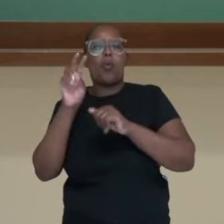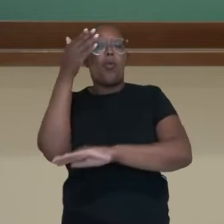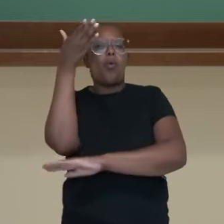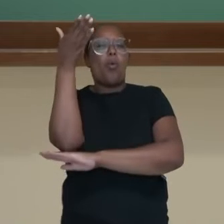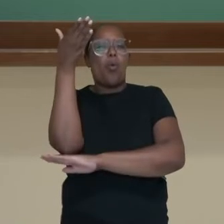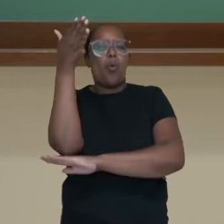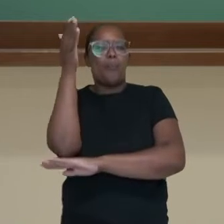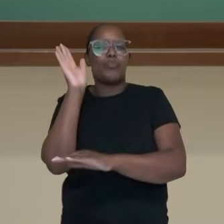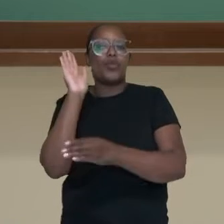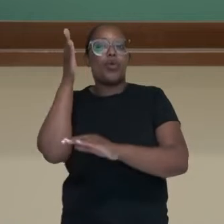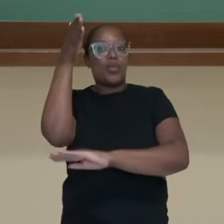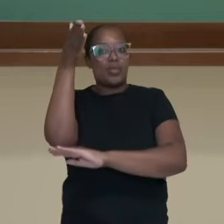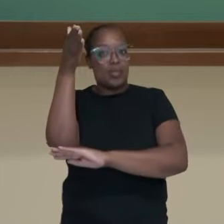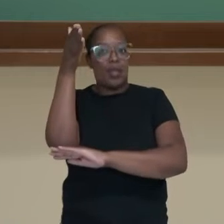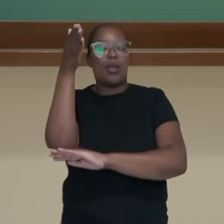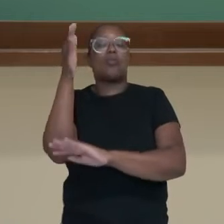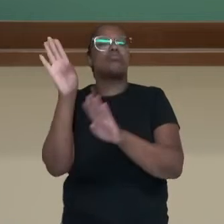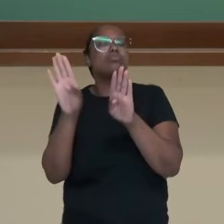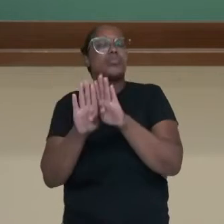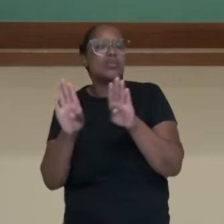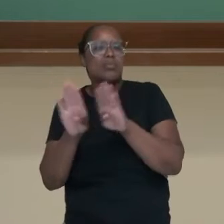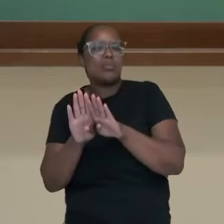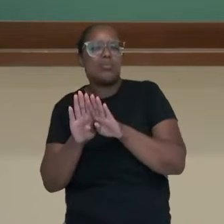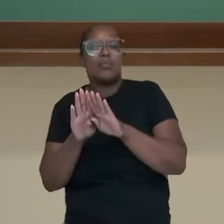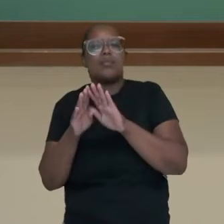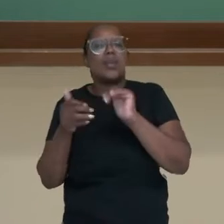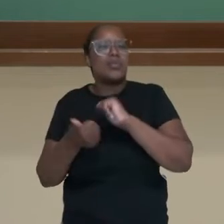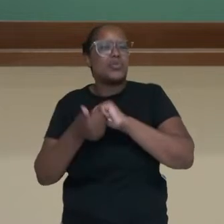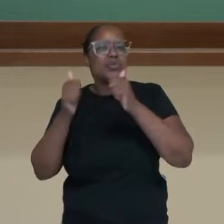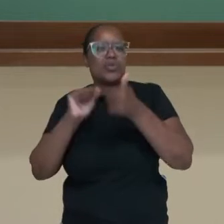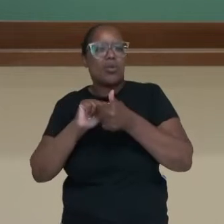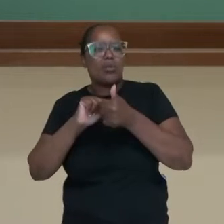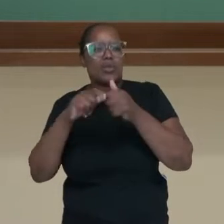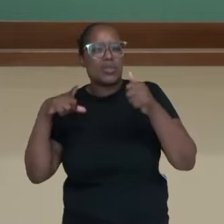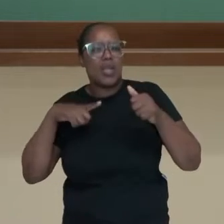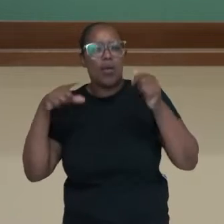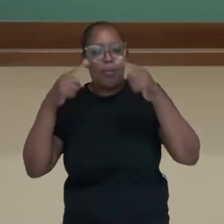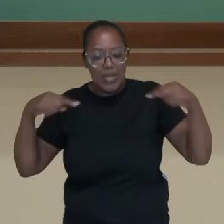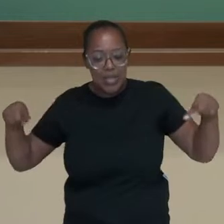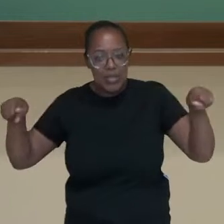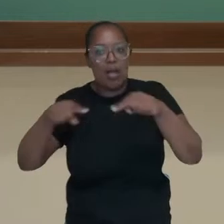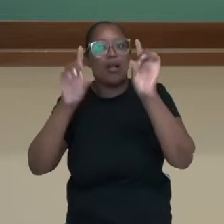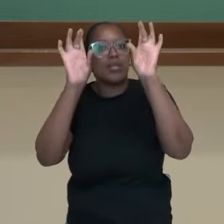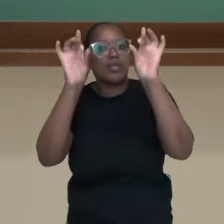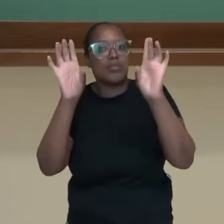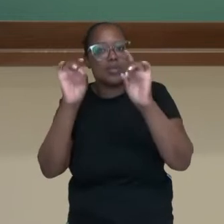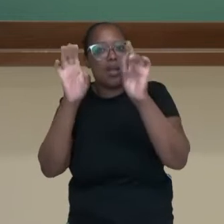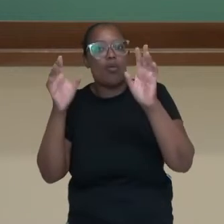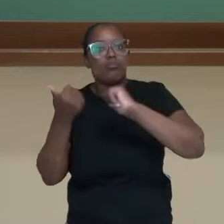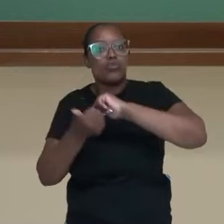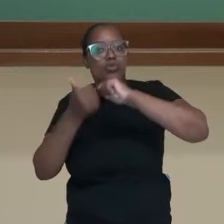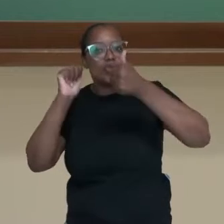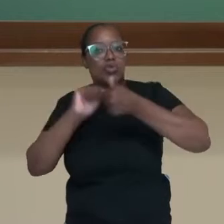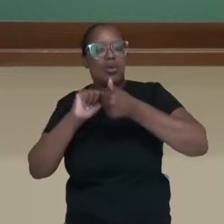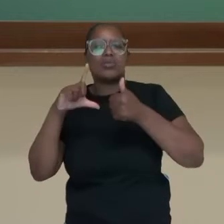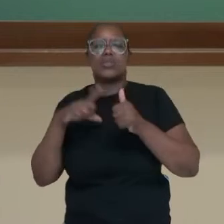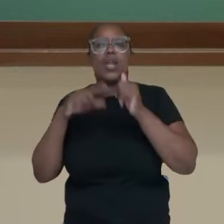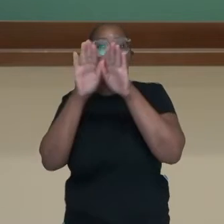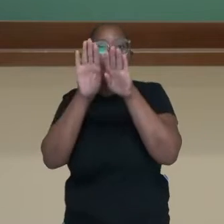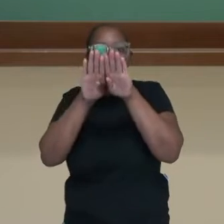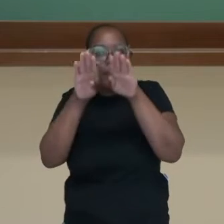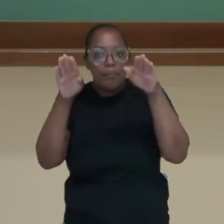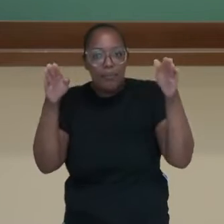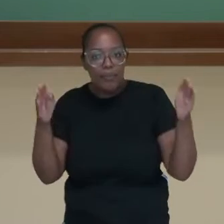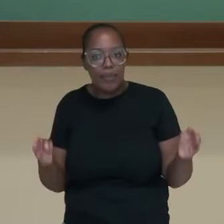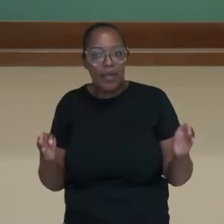que existe uma sala de jogos e o que nós temos lá? Uma mesa de ping-pong. Então ela é muito